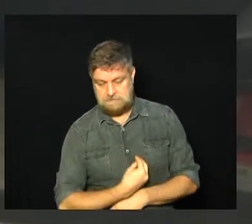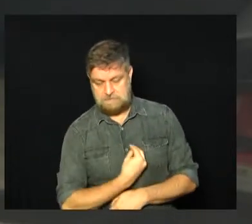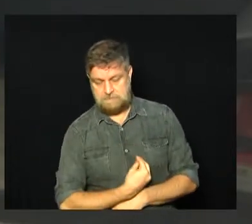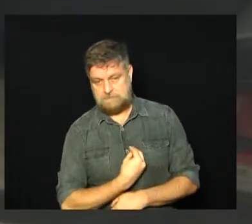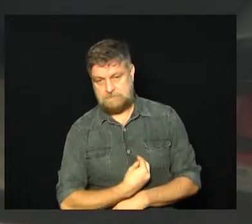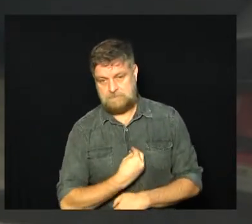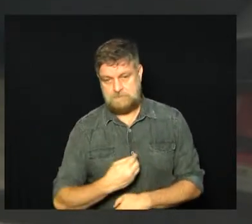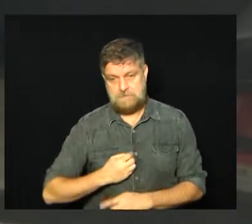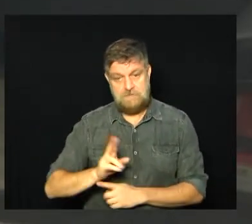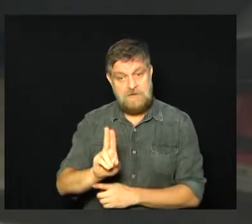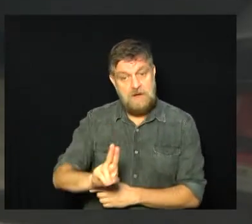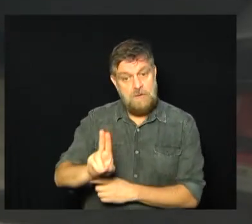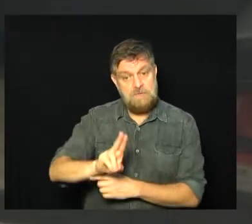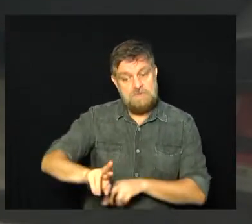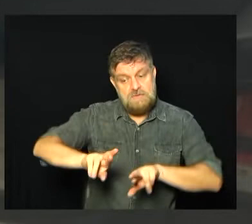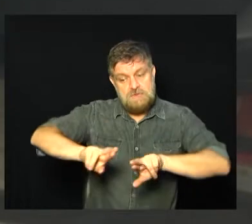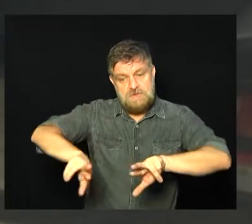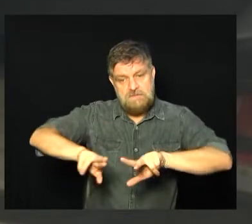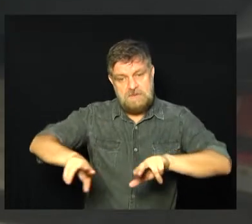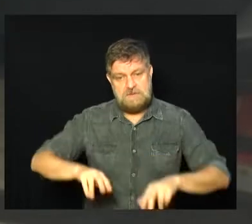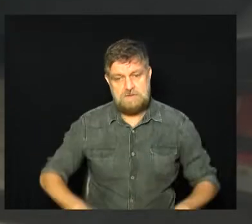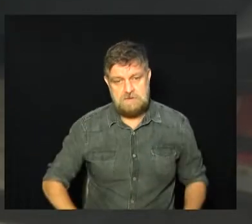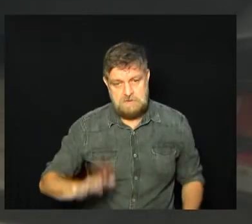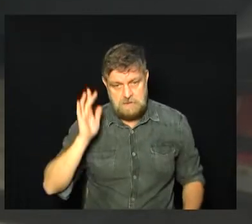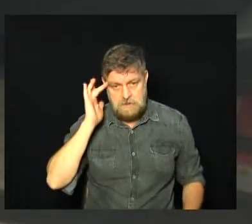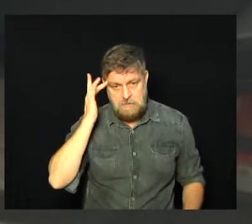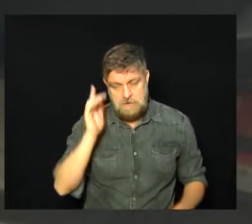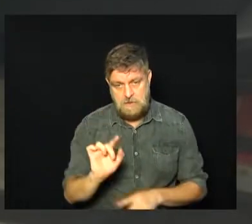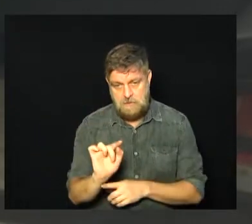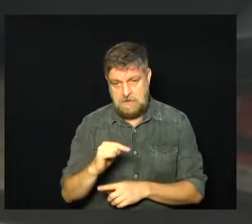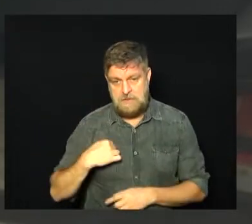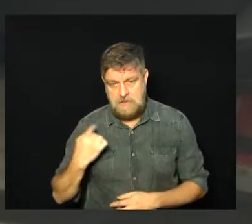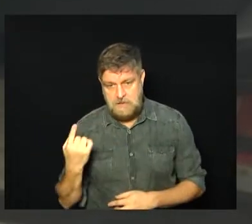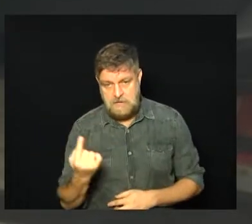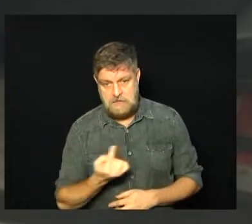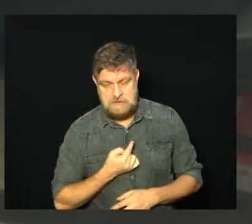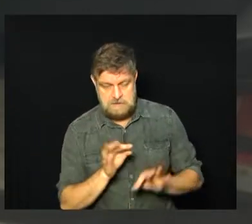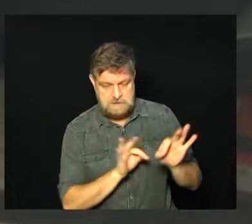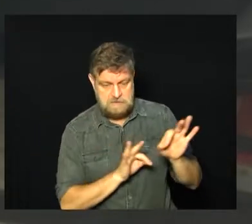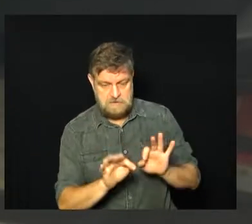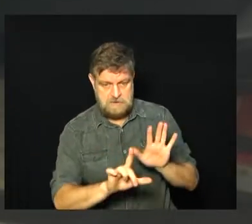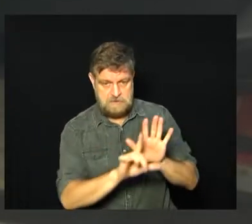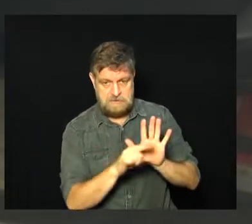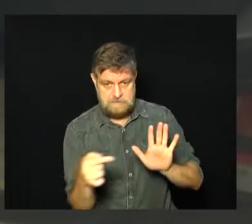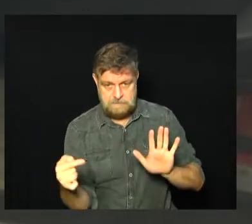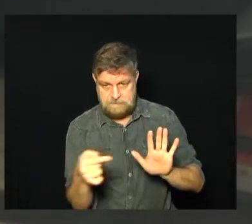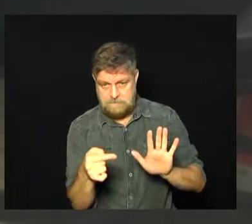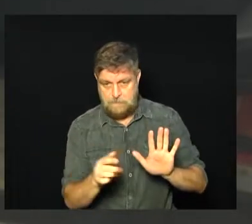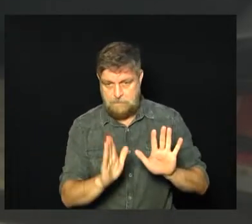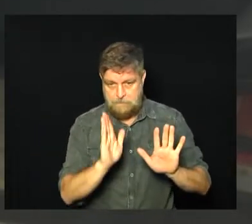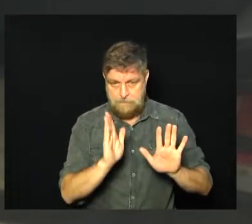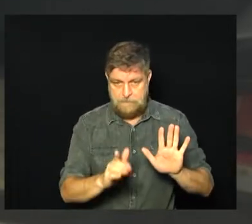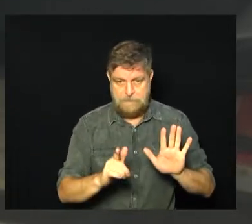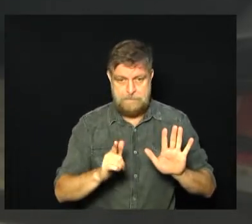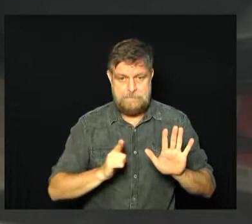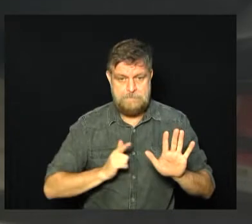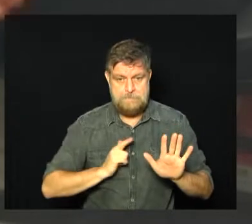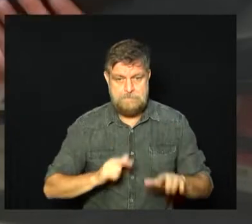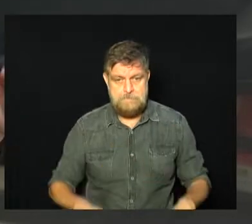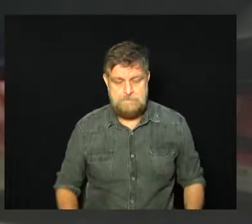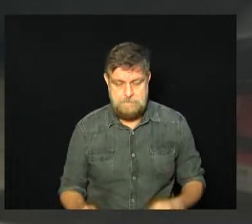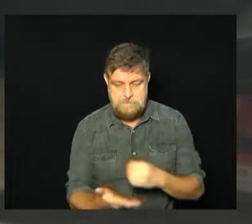de uso daquele espaço. Então, eu acho que a gente tratar neste projeto de lei, isso já virá parâmetro para